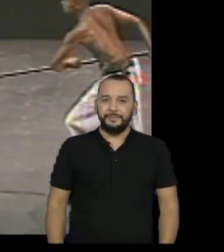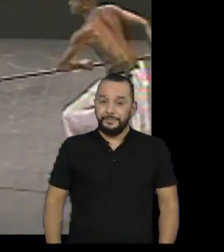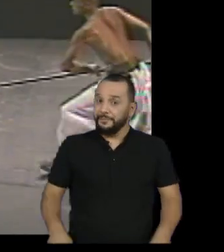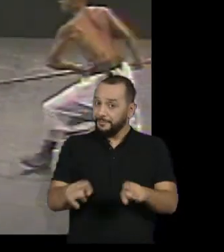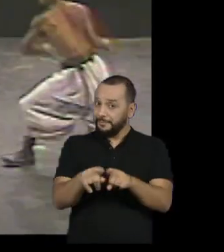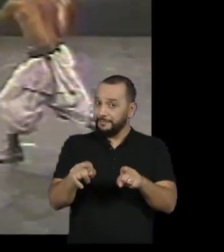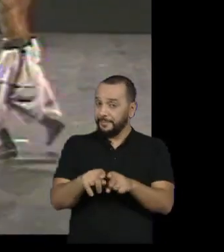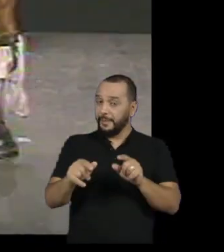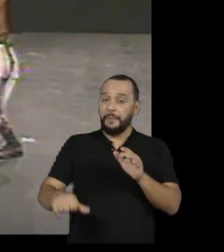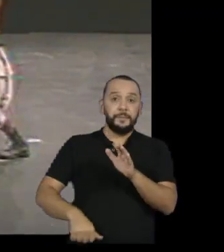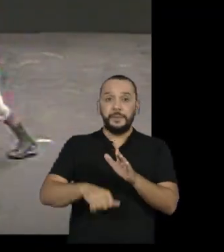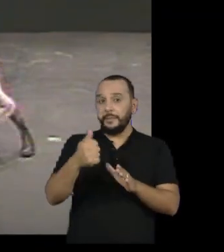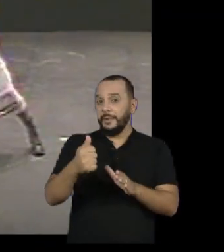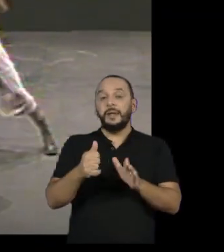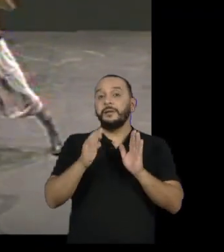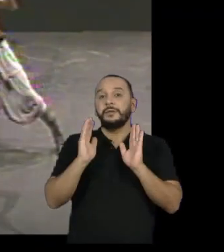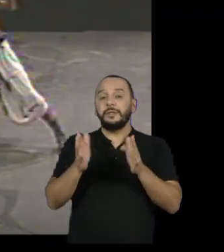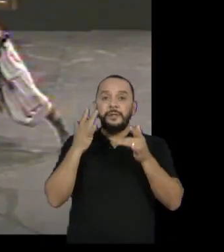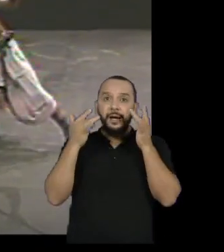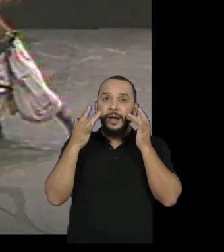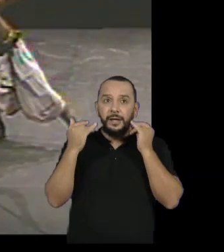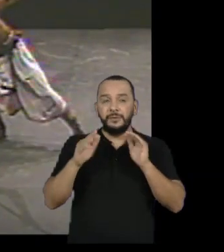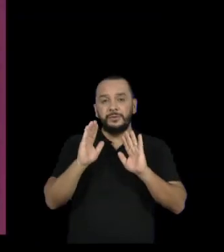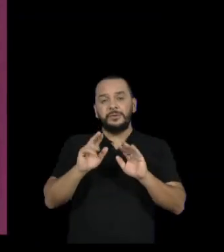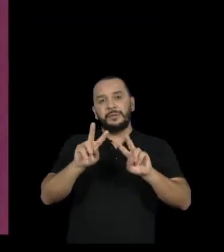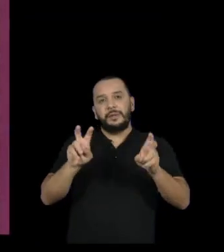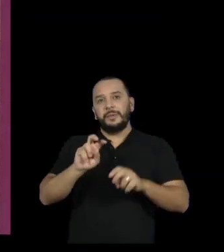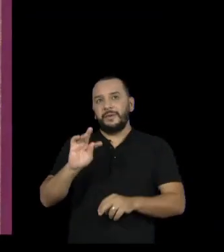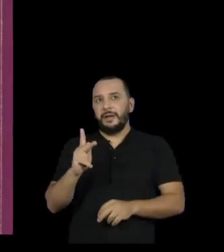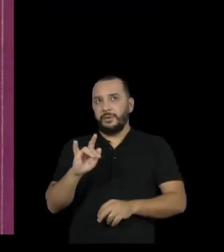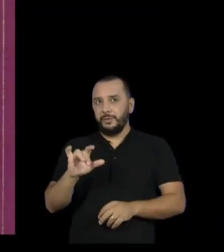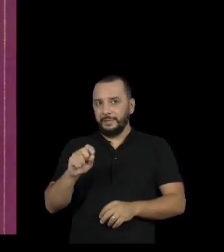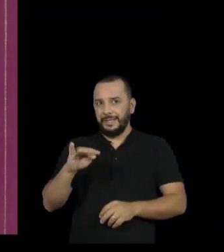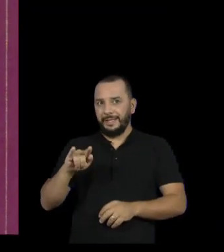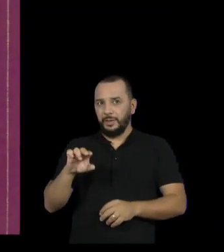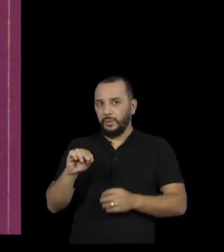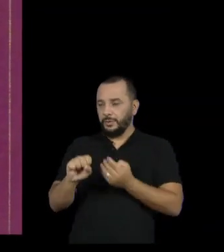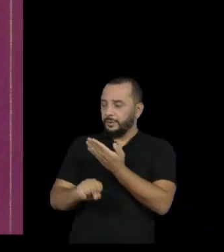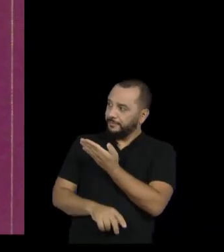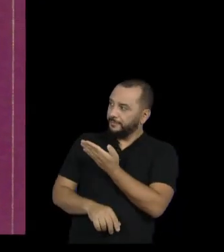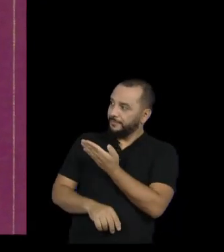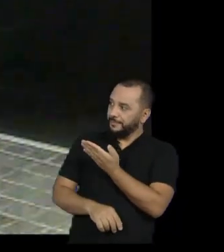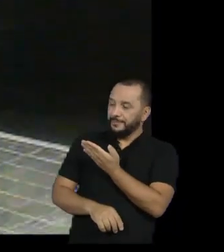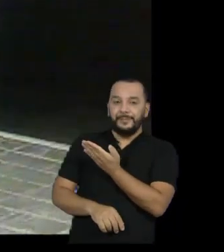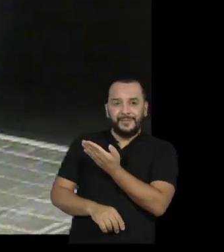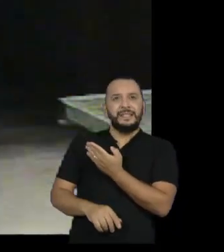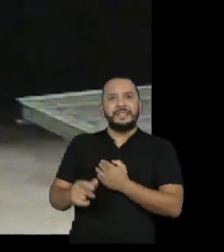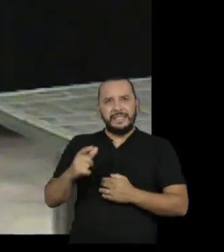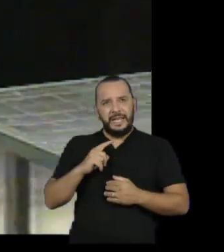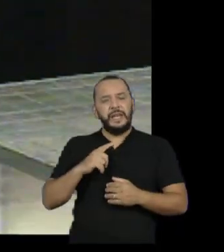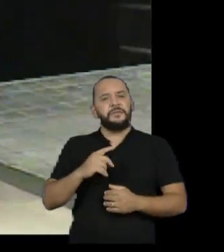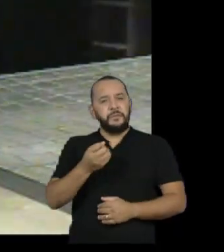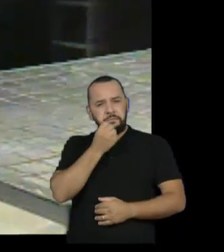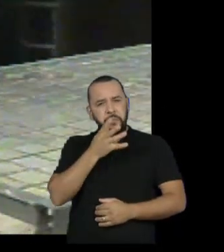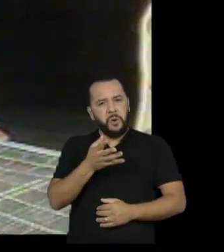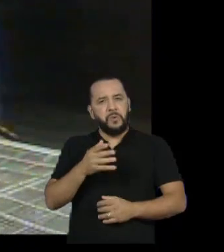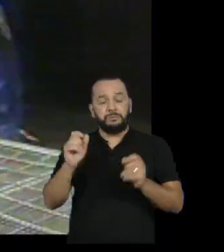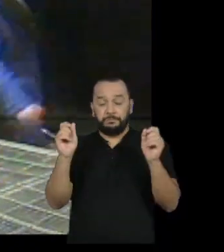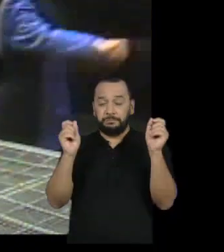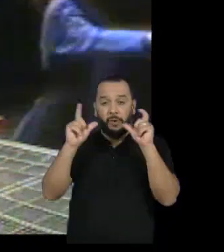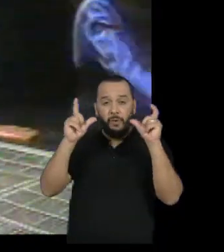em prática o conceito de teatro imagético, o coletivo revolucionou as artes cênicas paulistanas.